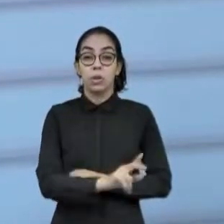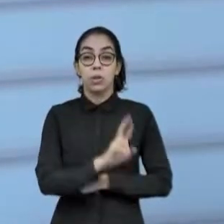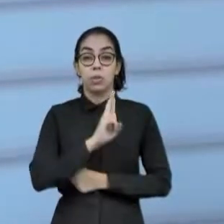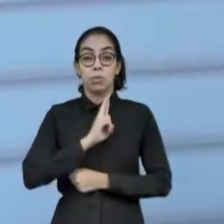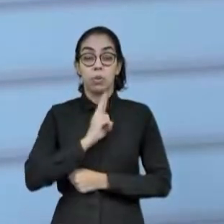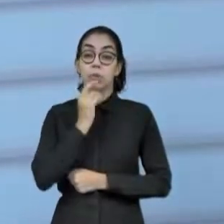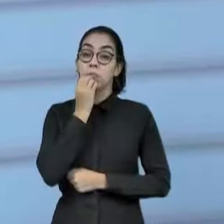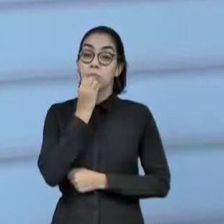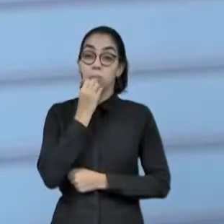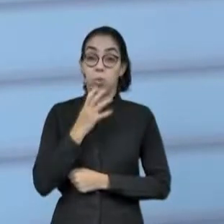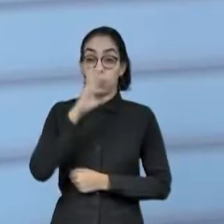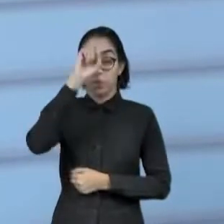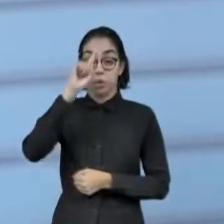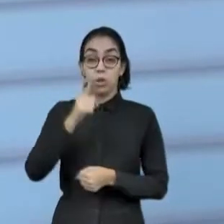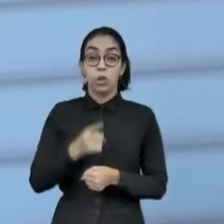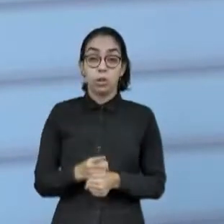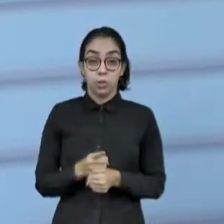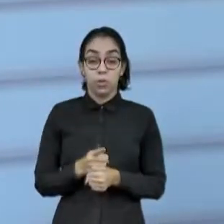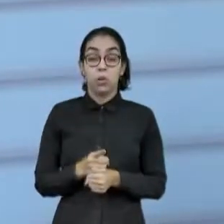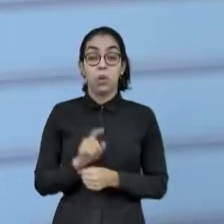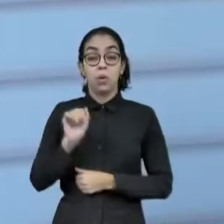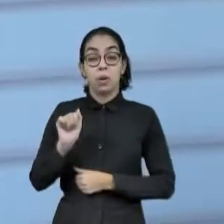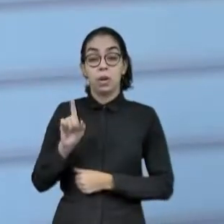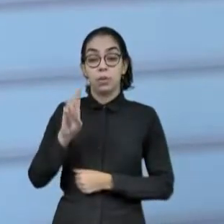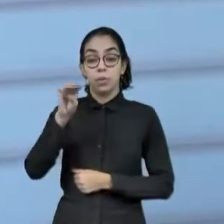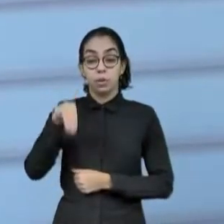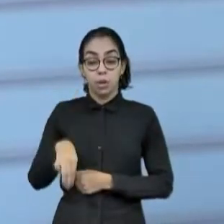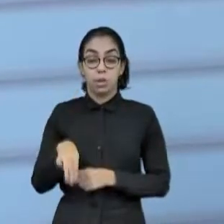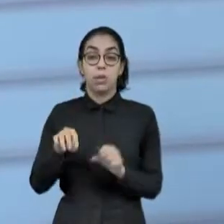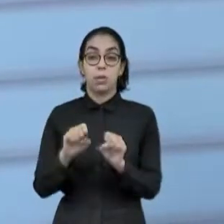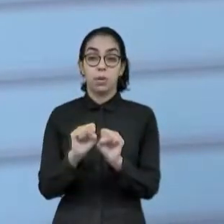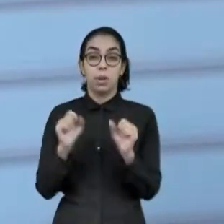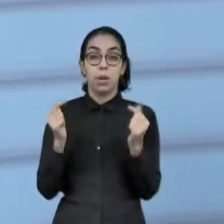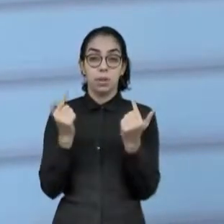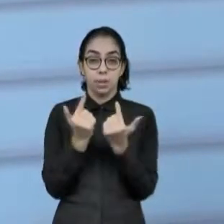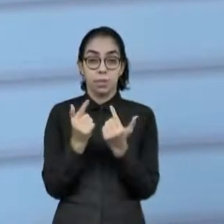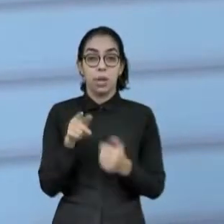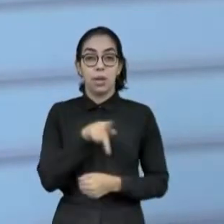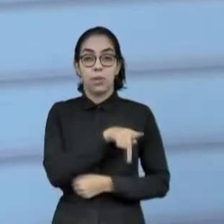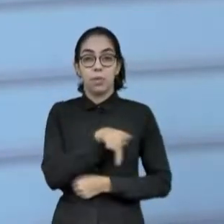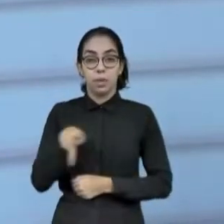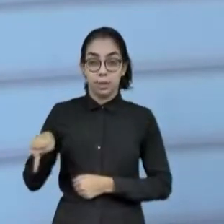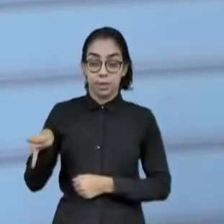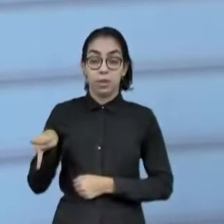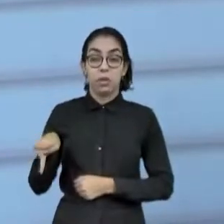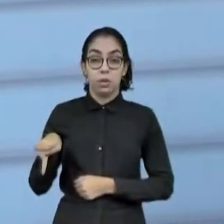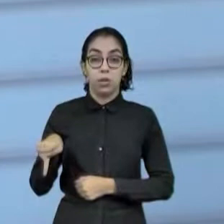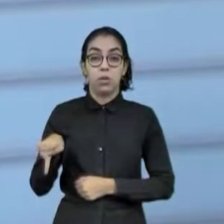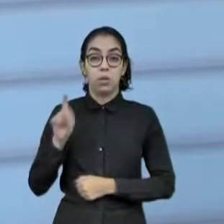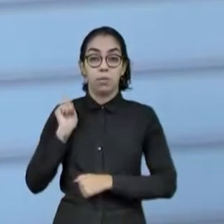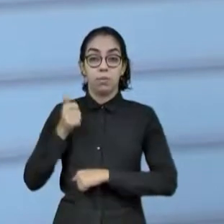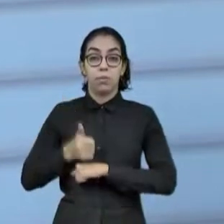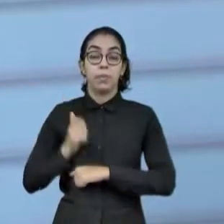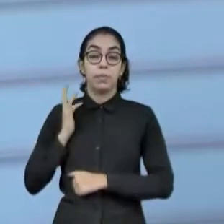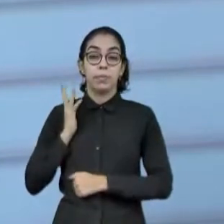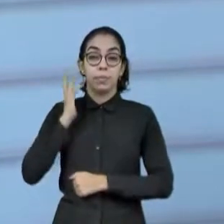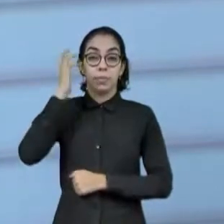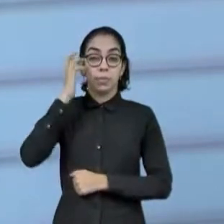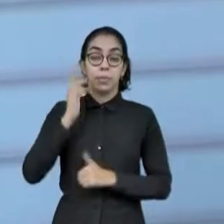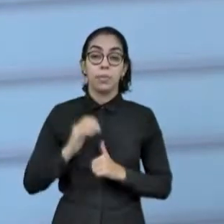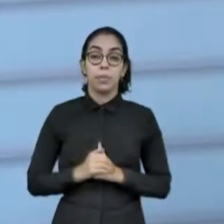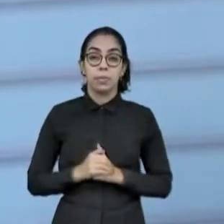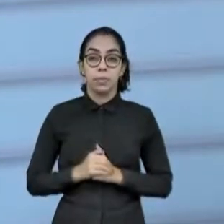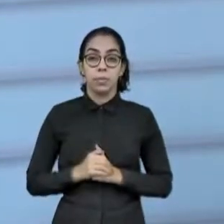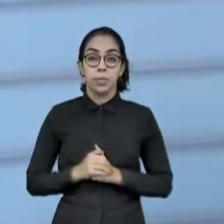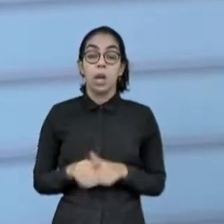da gestão muito boas da administração da Assembleia, né, do atual presidente, do Evandro Leitão, do presidente da comissão, o